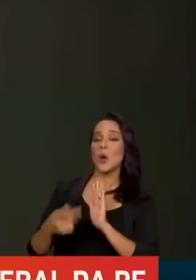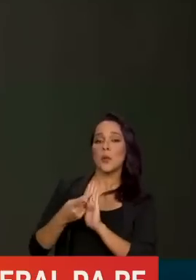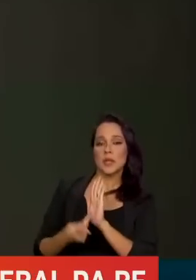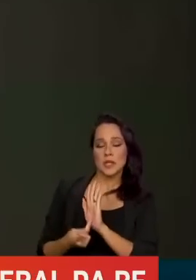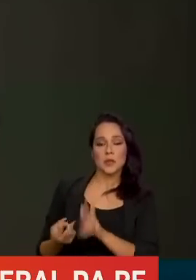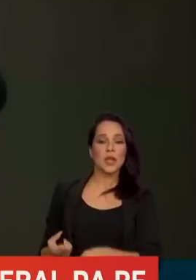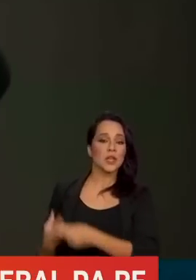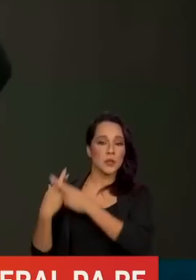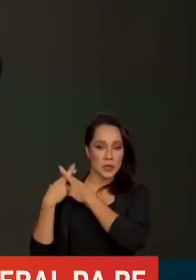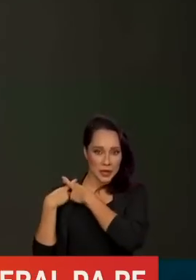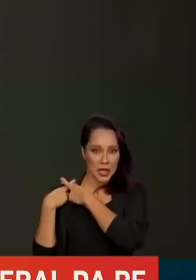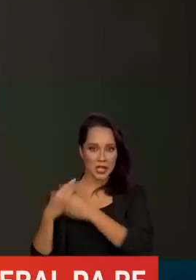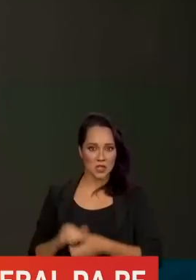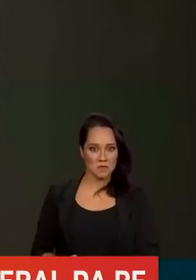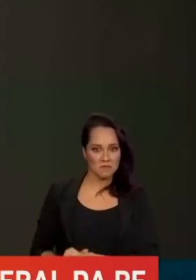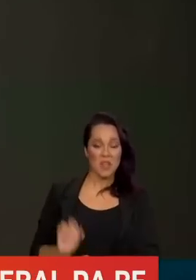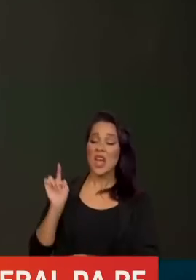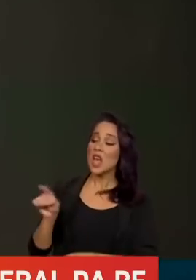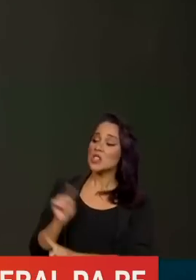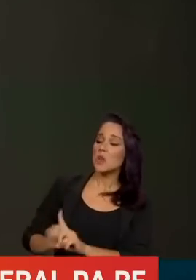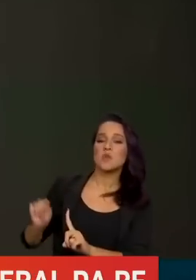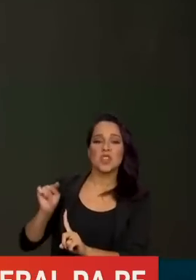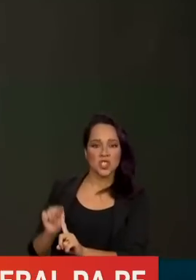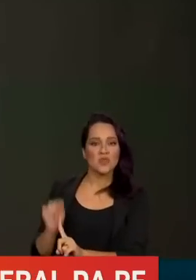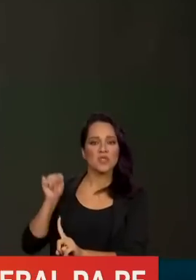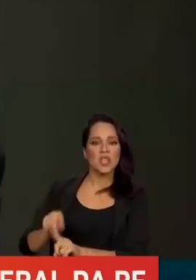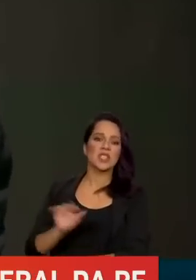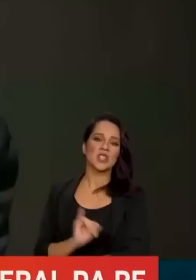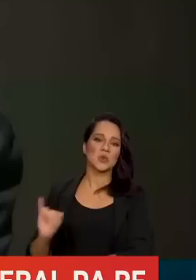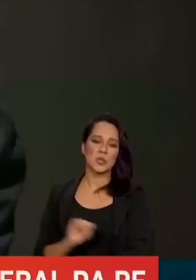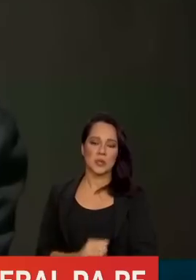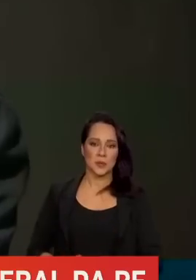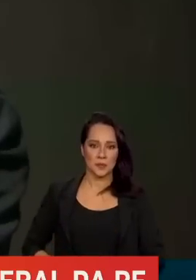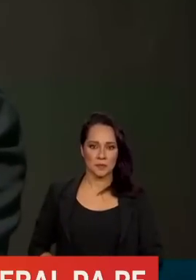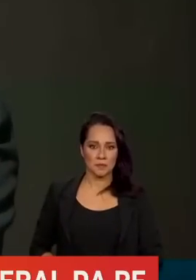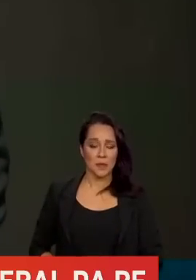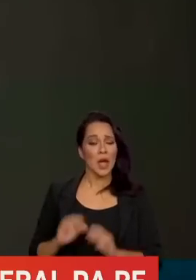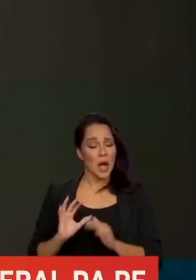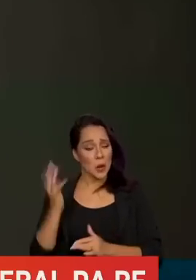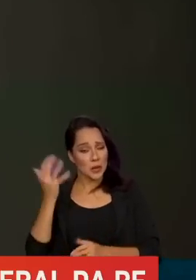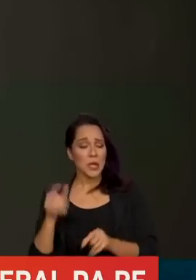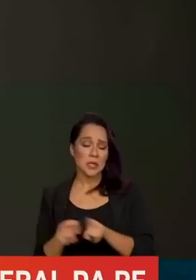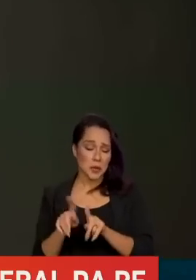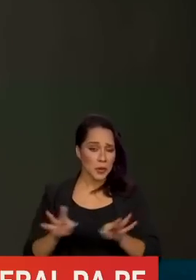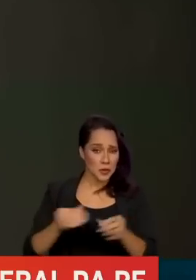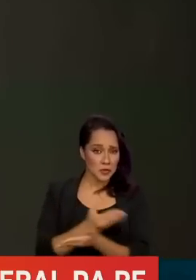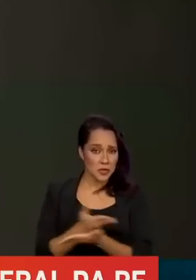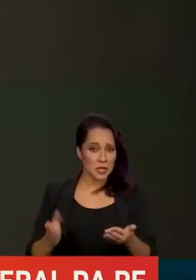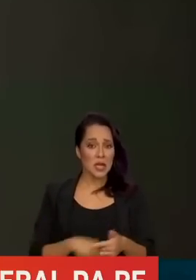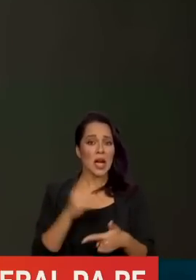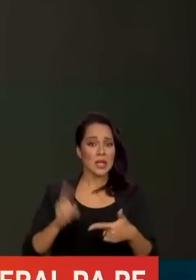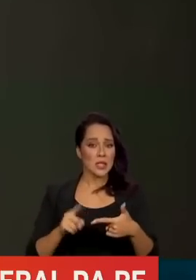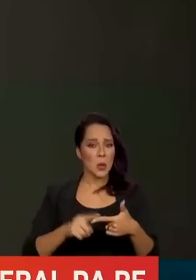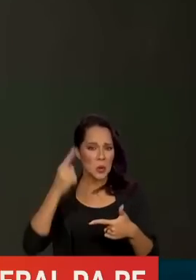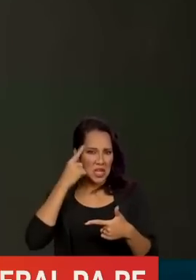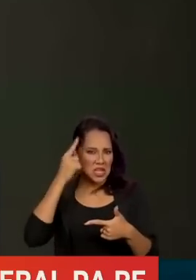princípio da responsabilidade Esta é a missão dessa instituição ocorre com tudo senhoras e senhores a segunda